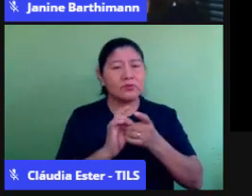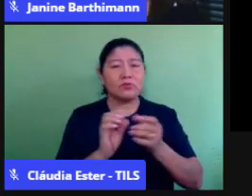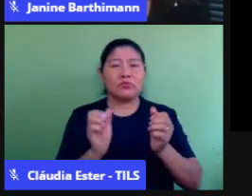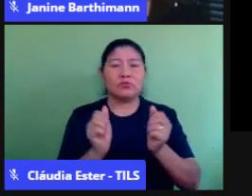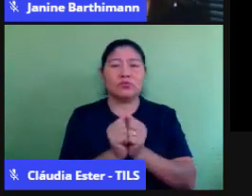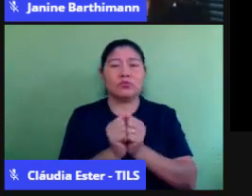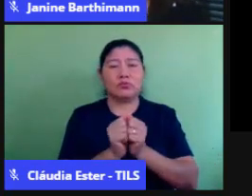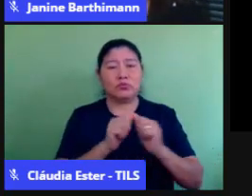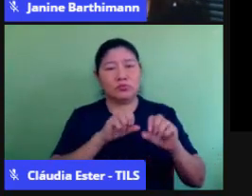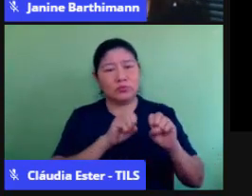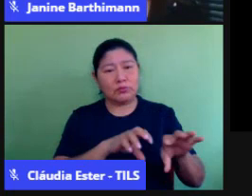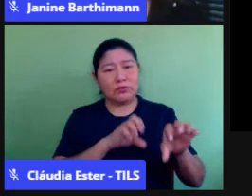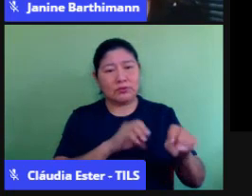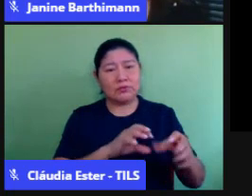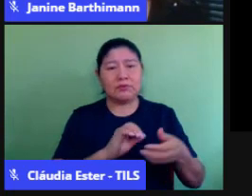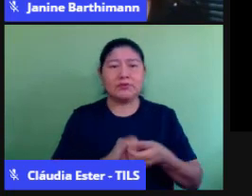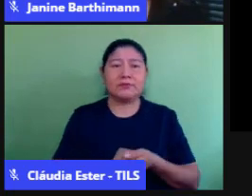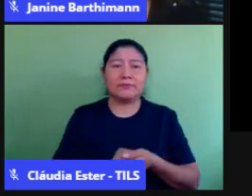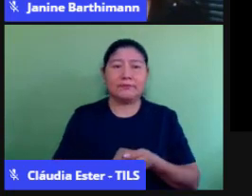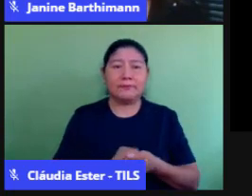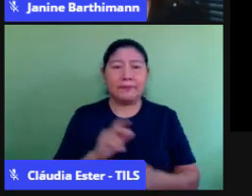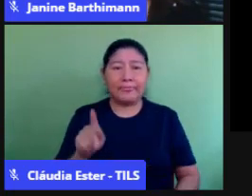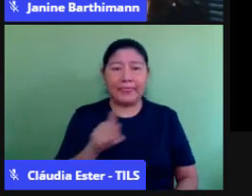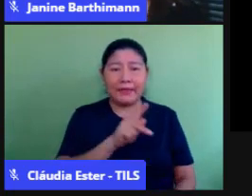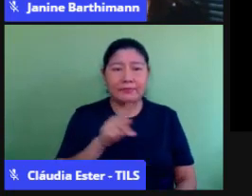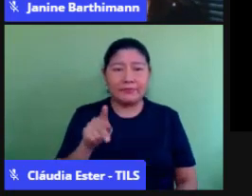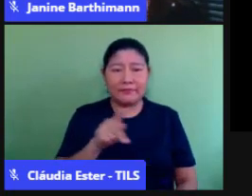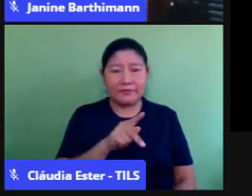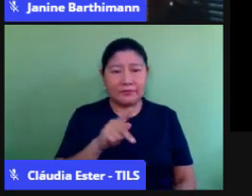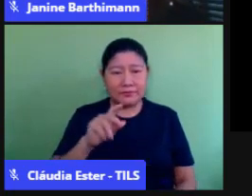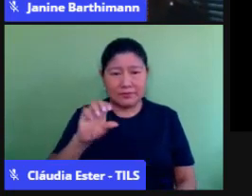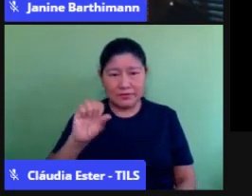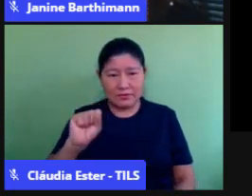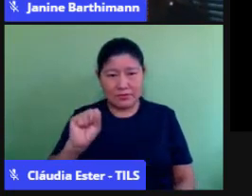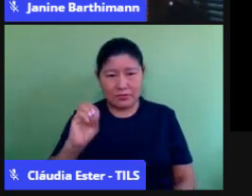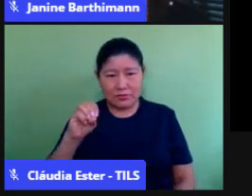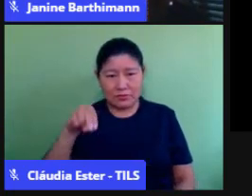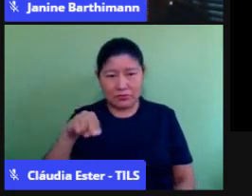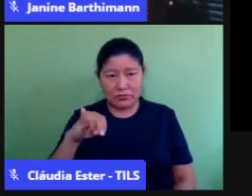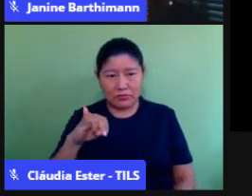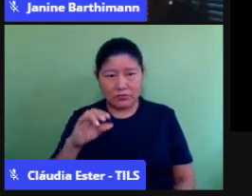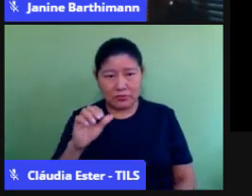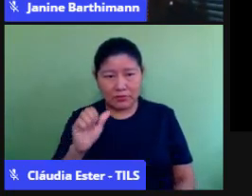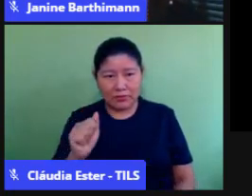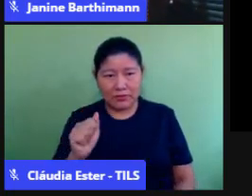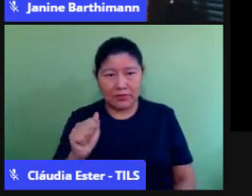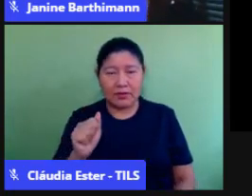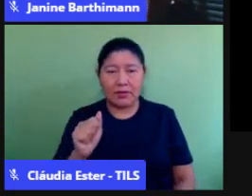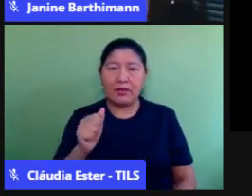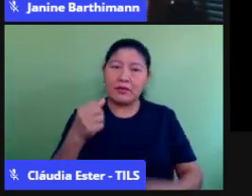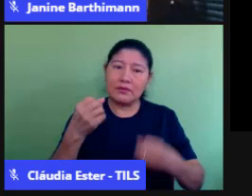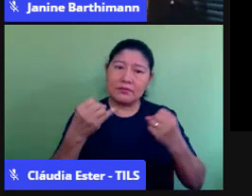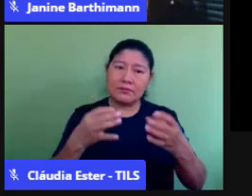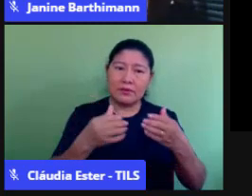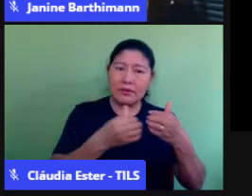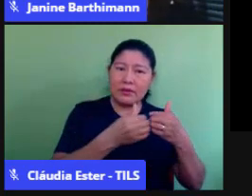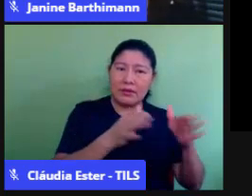Sônia, quer falar um pouco da abreação? Não, só voltando ali, na hora da leitura, né,